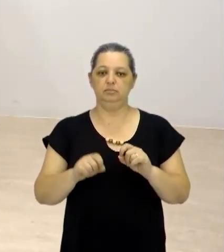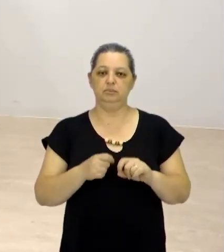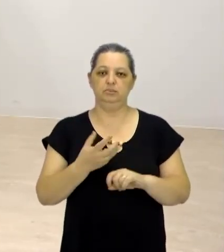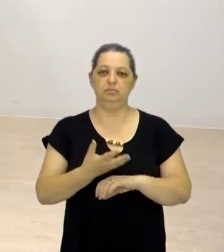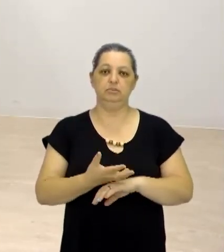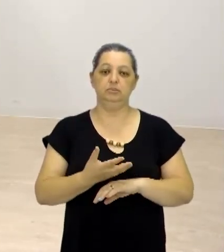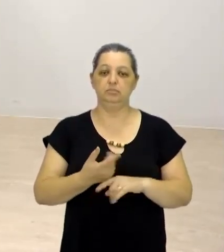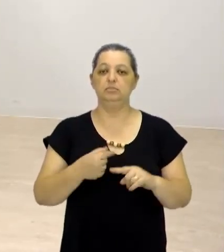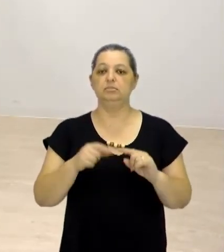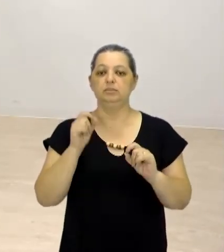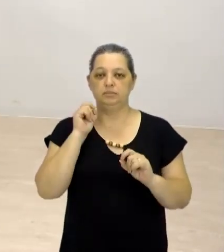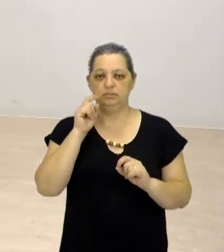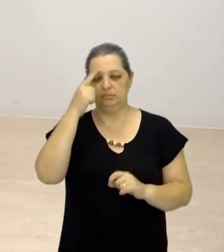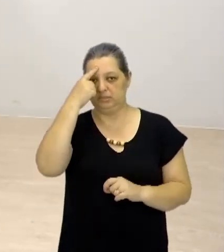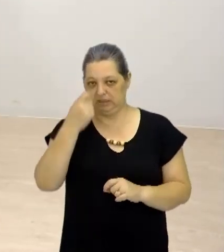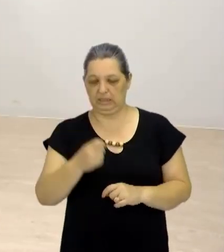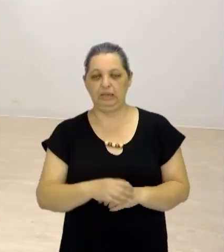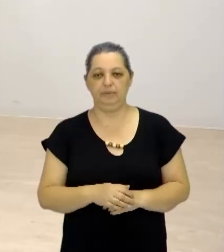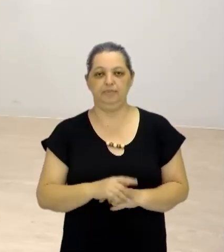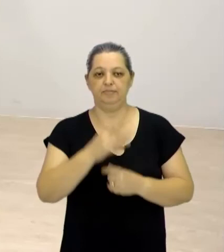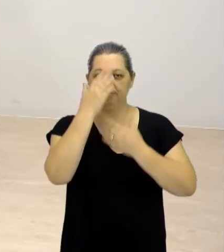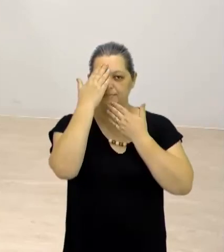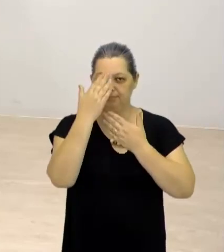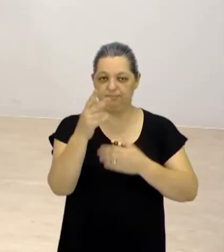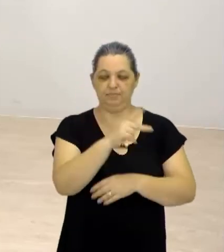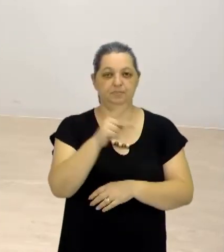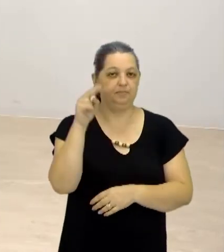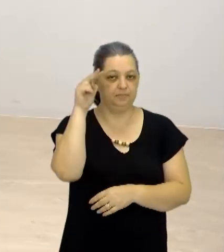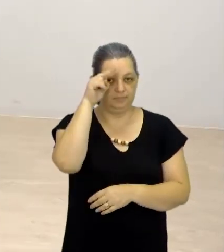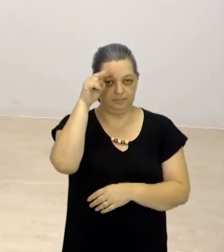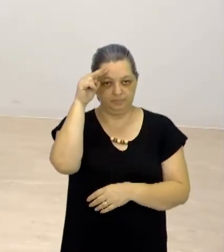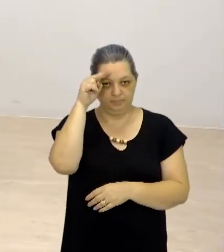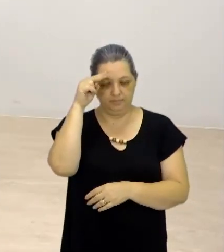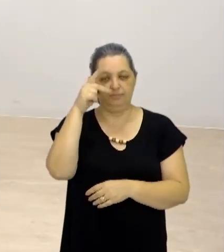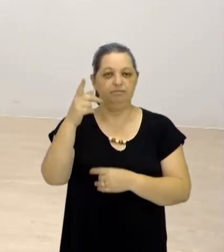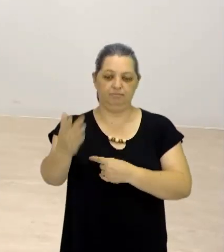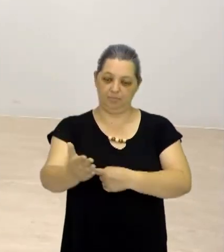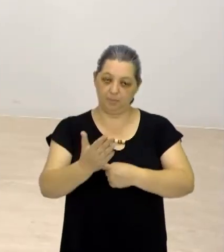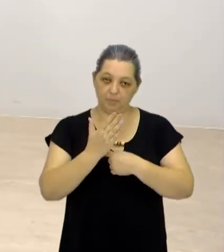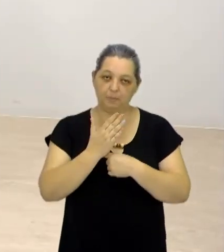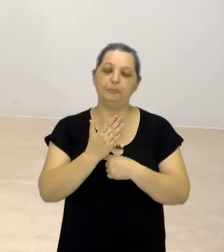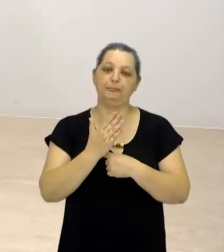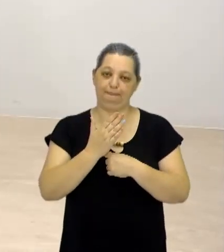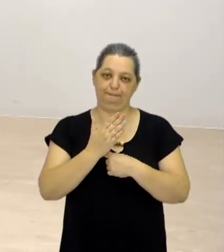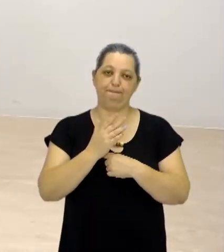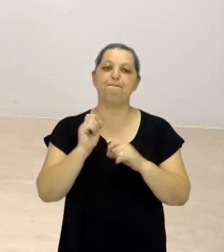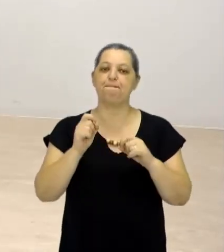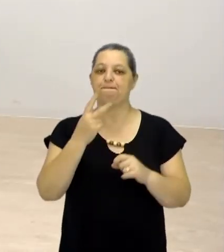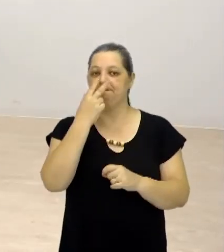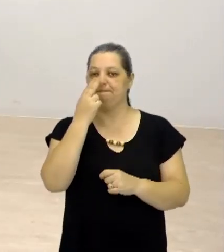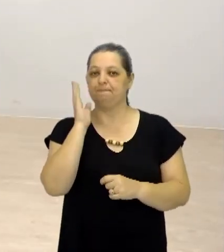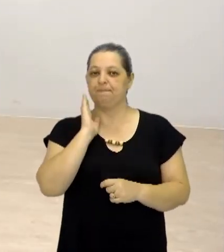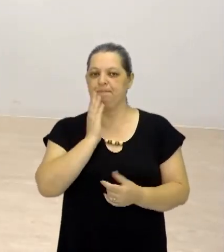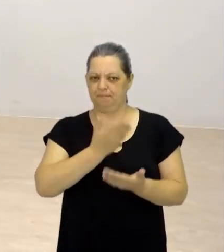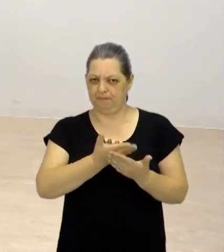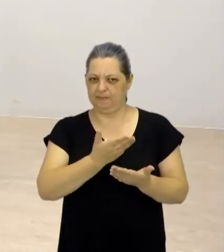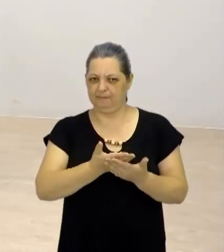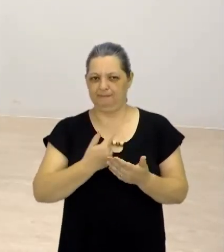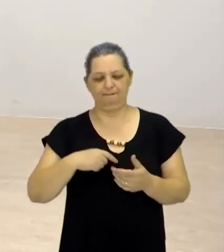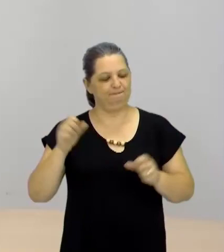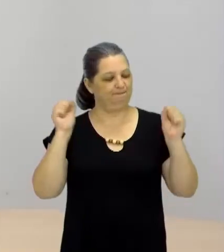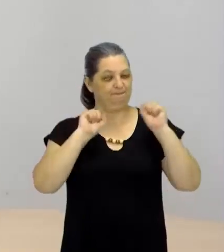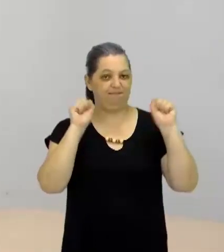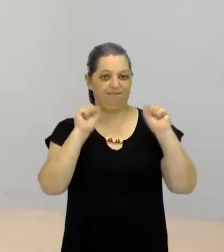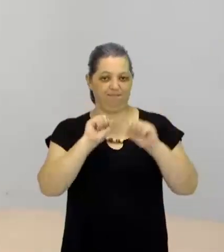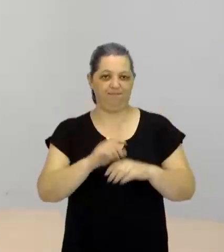estilo, mesma ideia. Quero agradecer a professora Viviane que veio aqui me ajudar, contribuir. O que você achou da aula? Deu para entender direitinho? Eu amei.